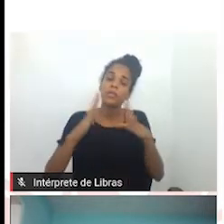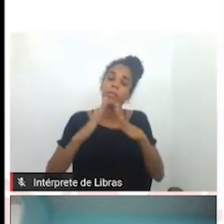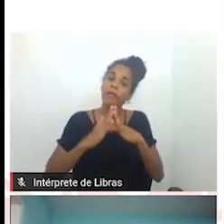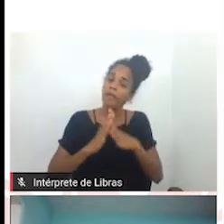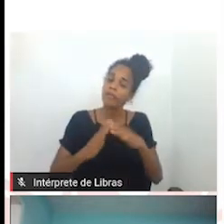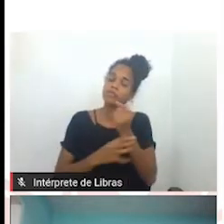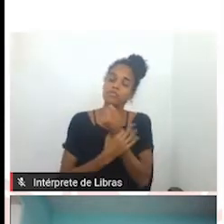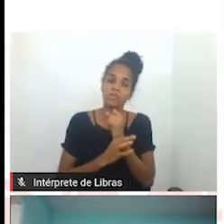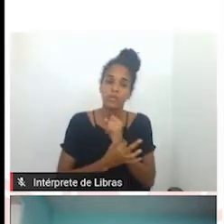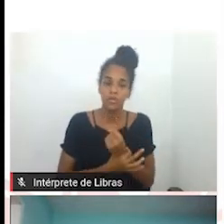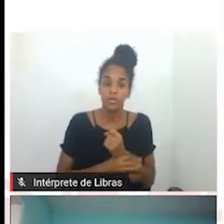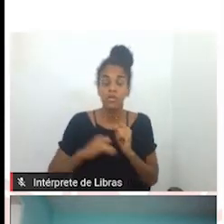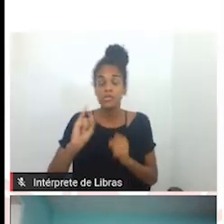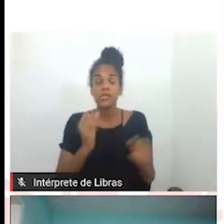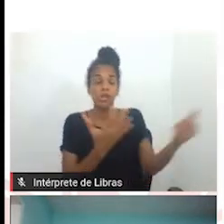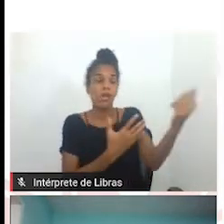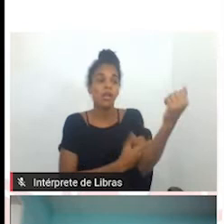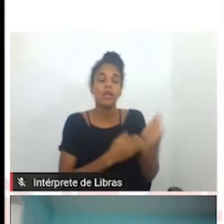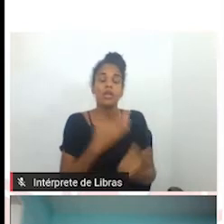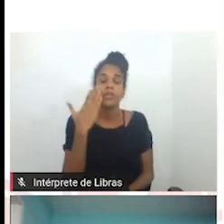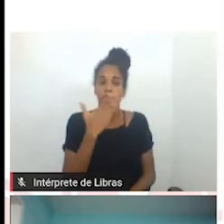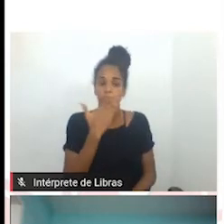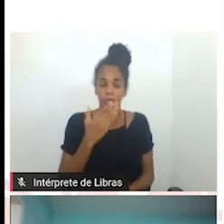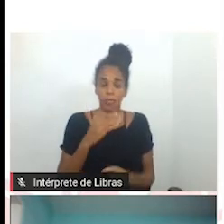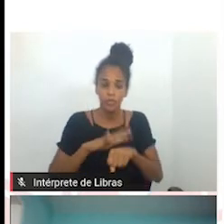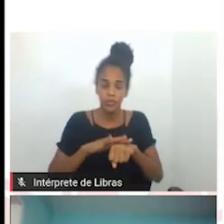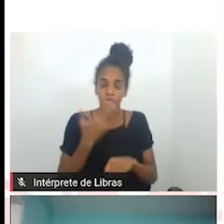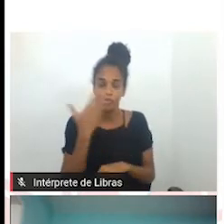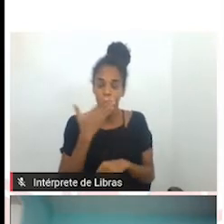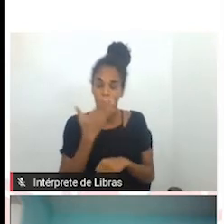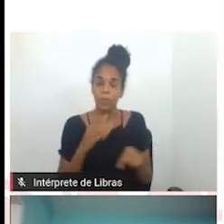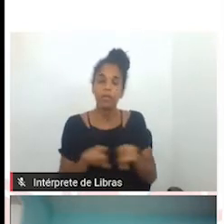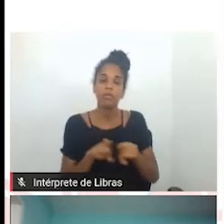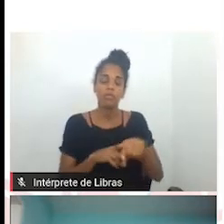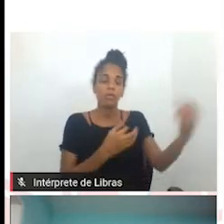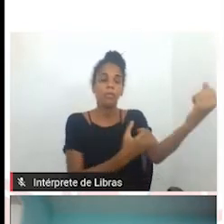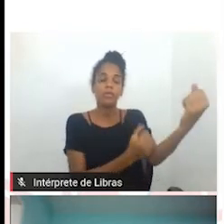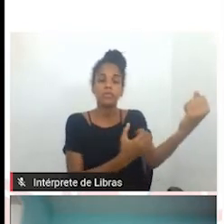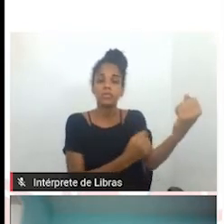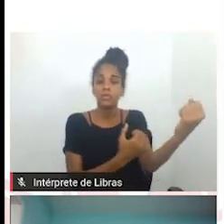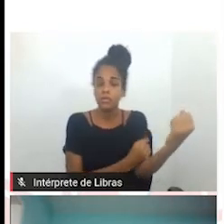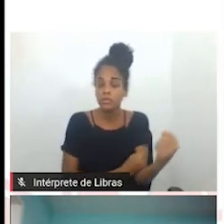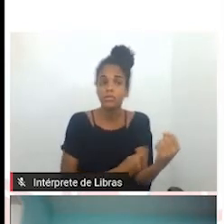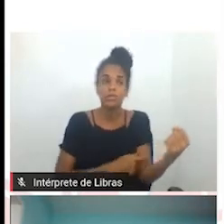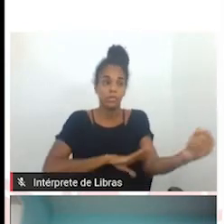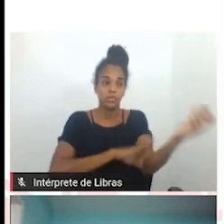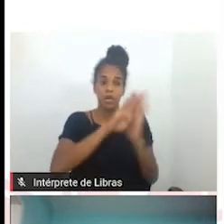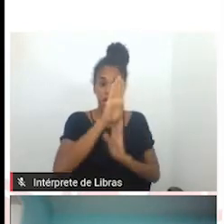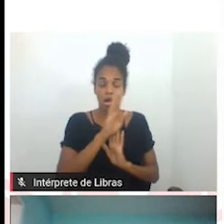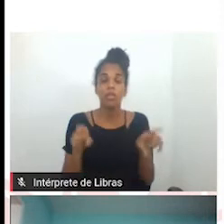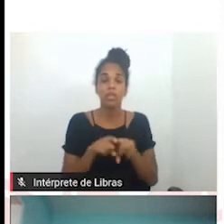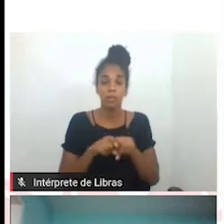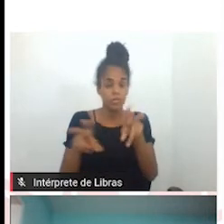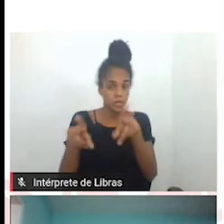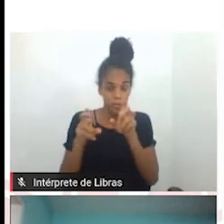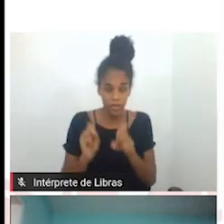é hipertenso, você, poxa, não dá esse paciente para casa, porque ele pode evoluir com Sarag, né? E os pacientes que nos exames laboratoriais,